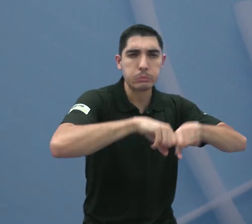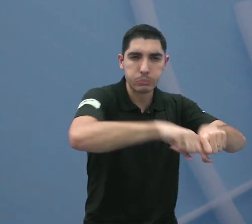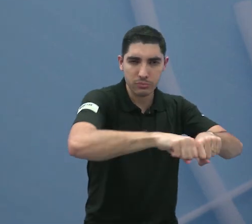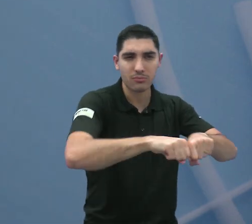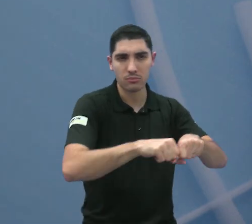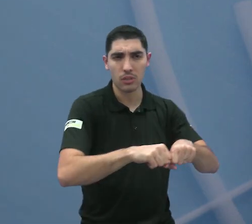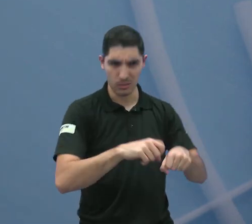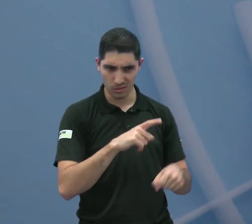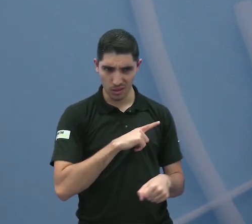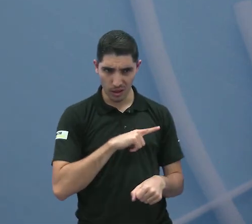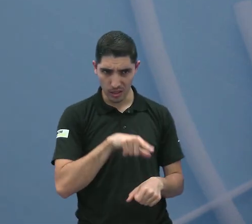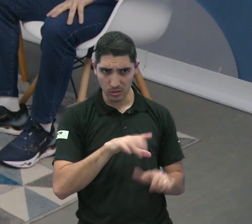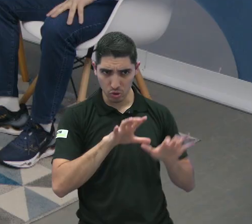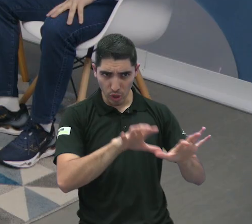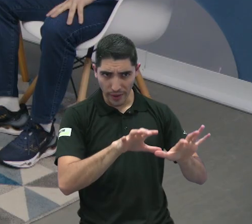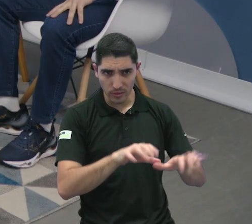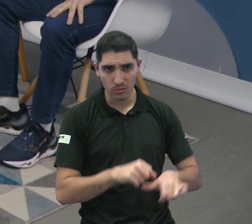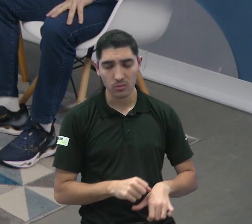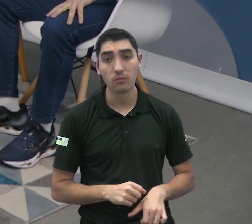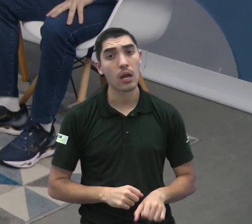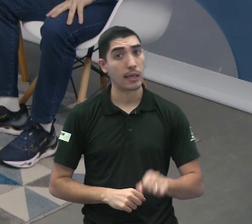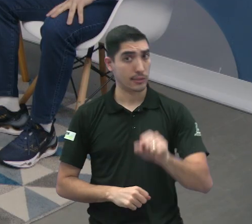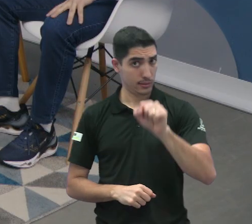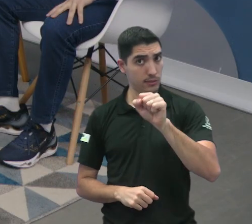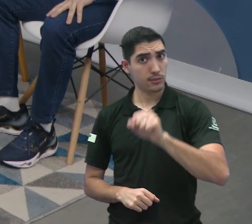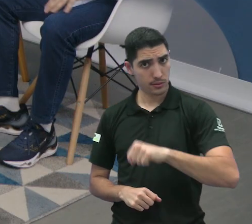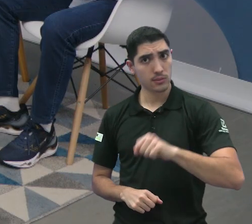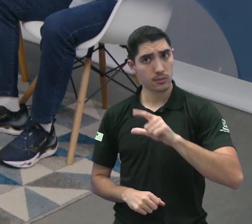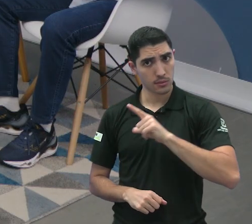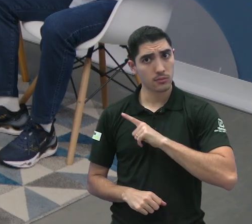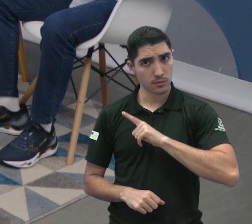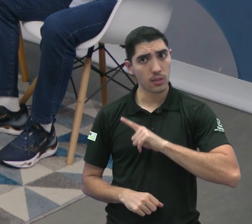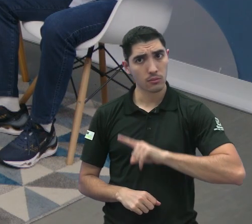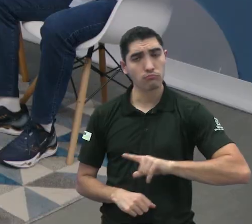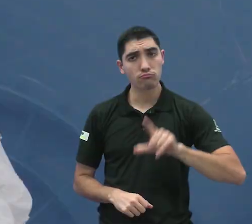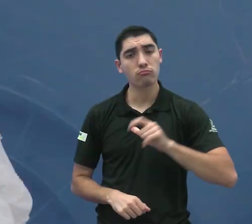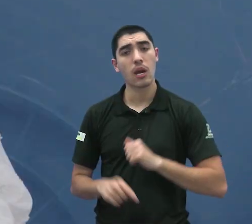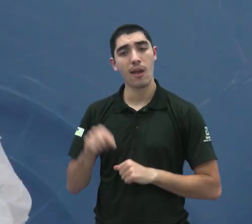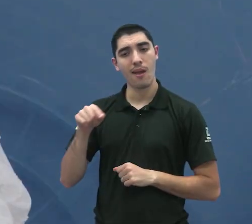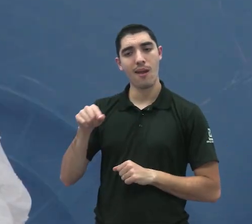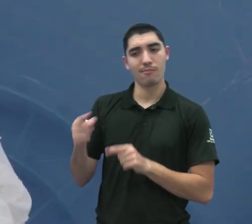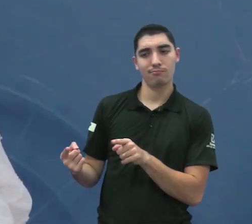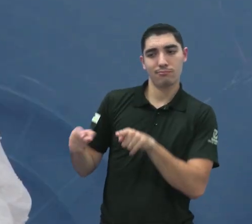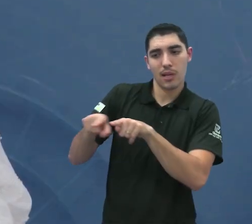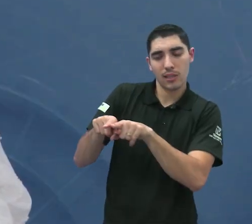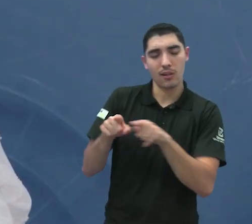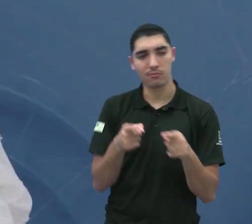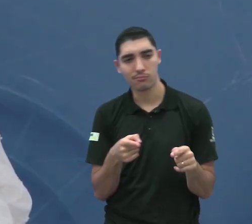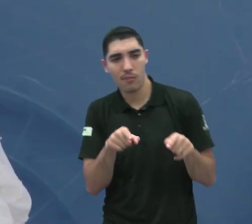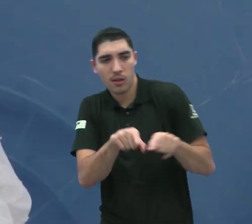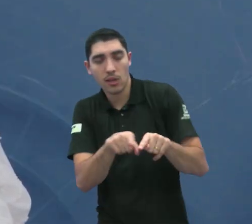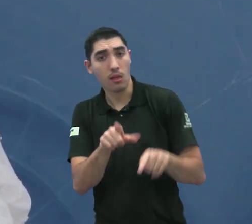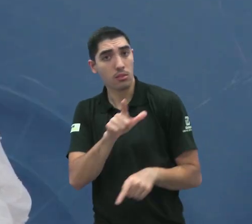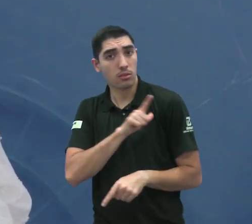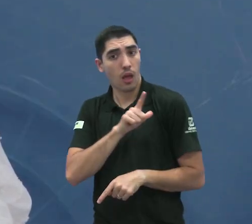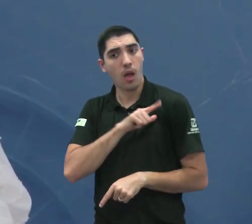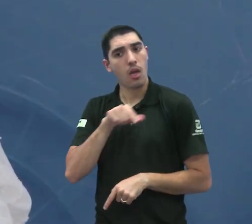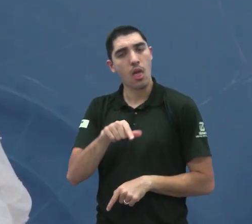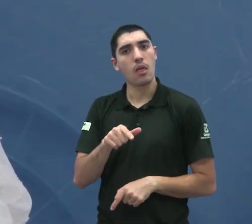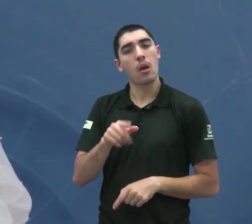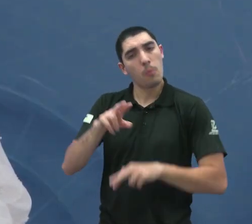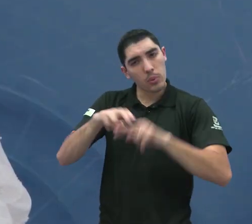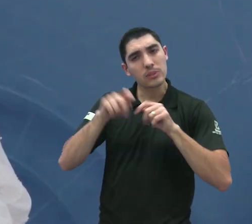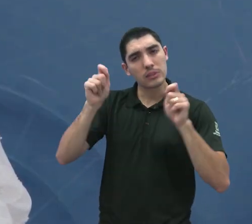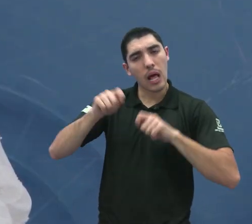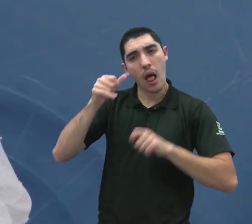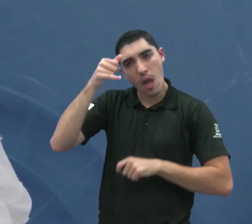de interpretação, por exemplo? Sim, com certeza. Não é? Essa parceria, não é, muito bem construída, ela afasta qualquer